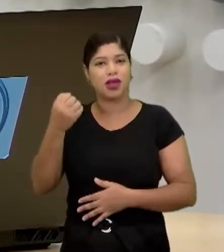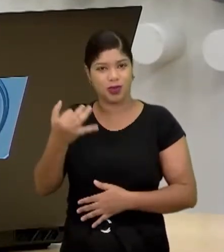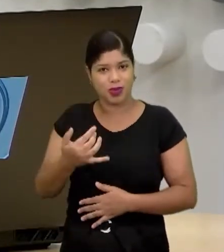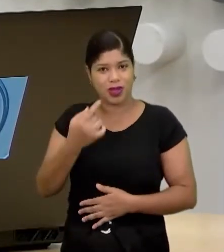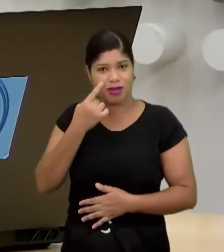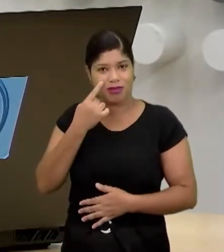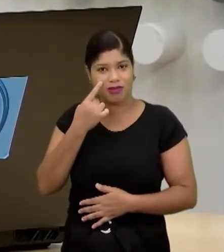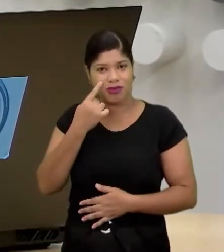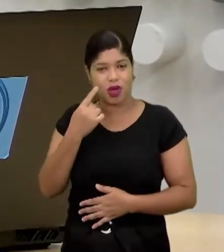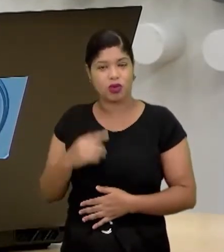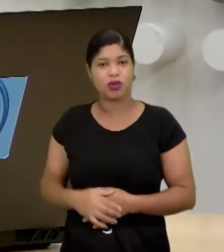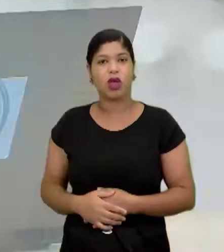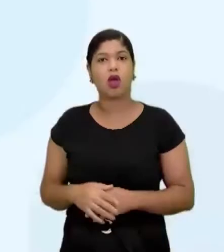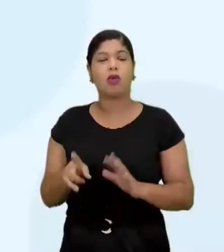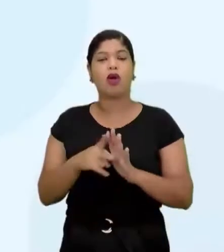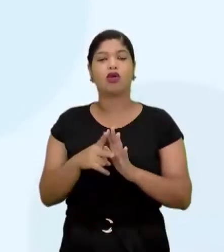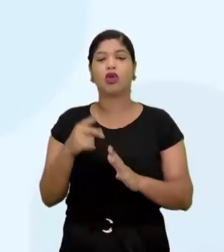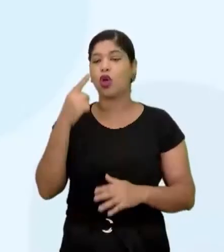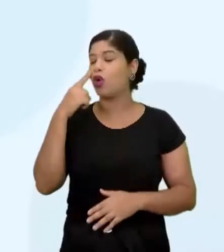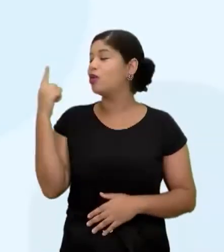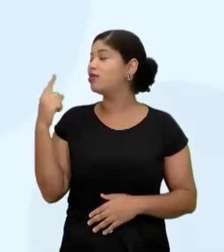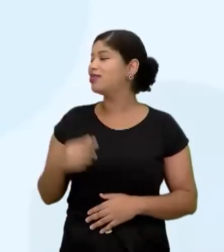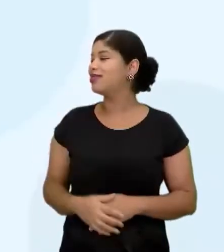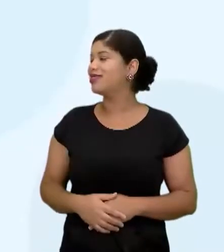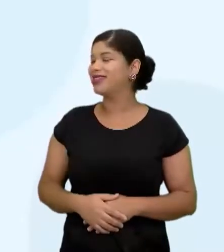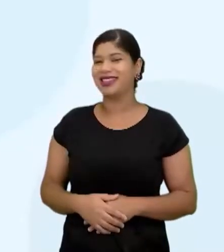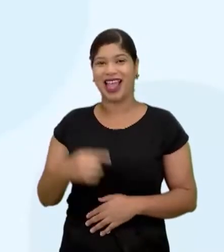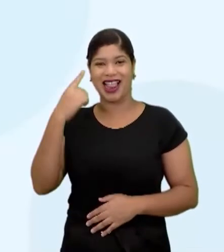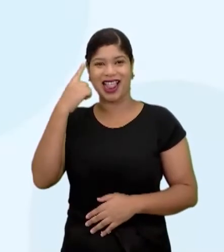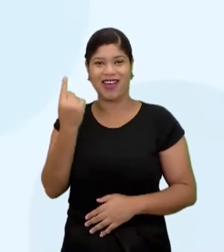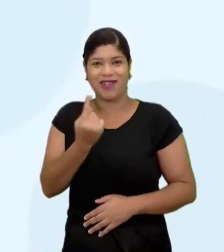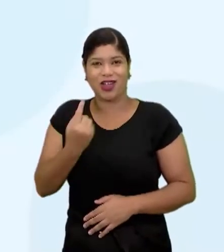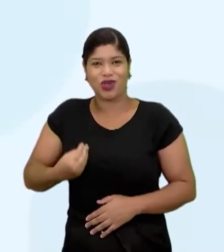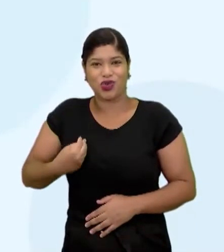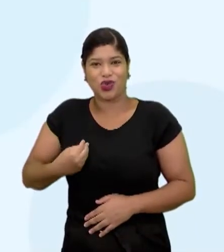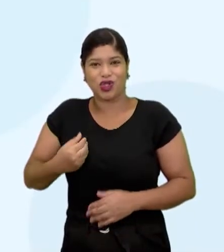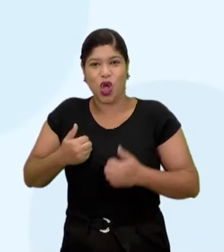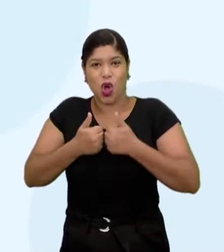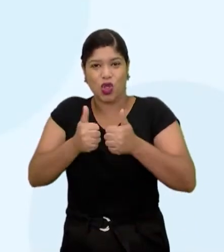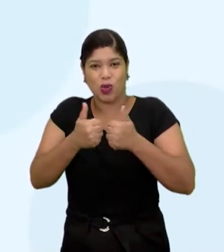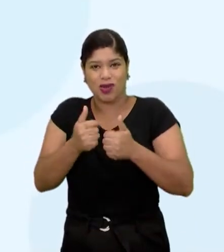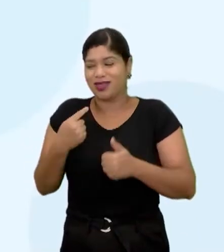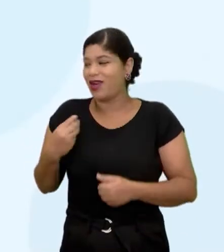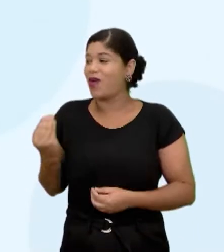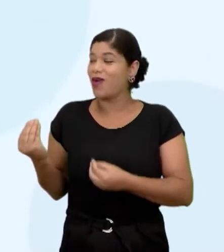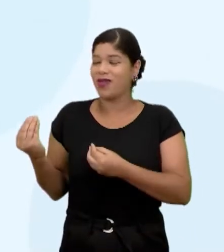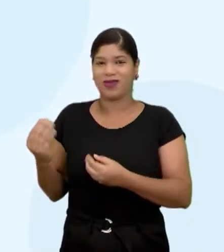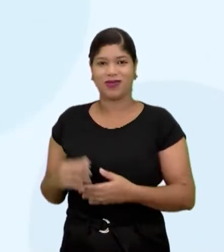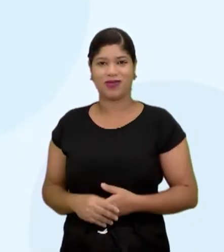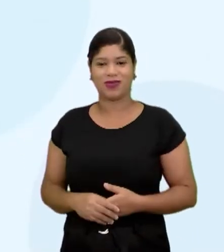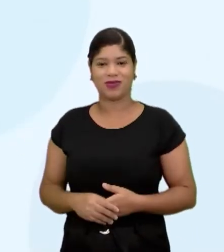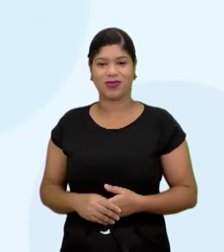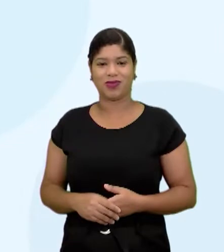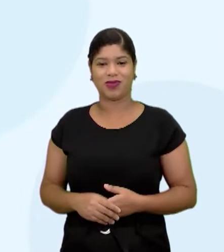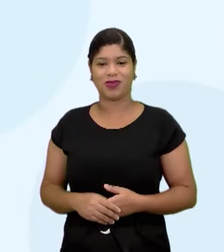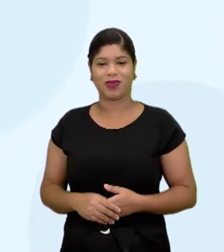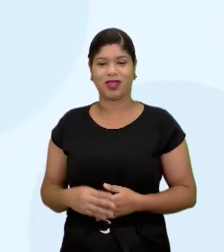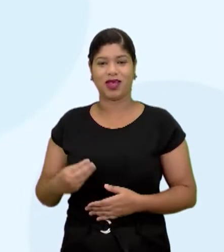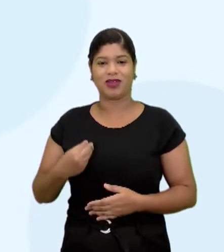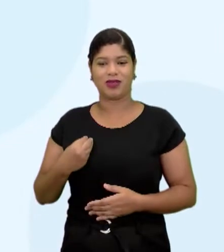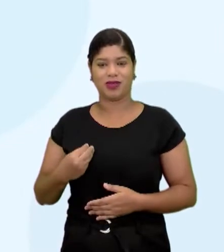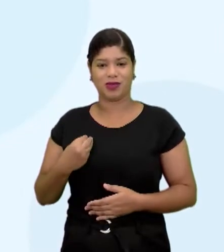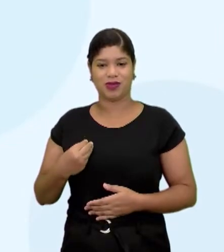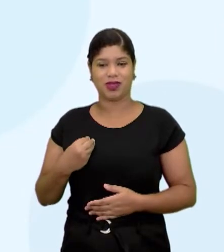e aparece aí naquela para vocês o ônibus em que ele encontrar abrigo né quando ele quando ele